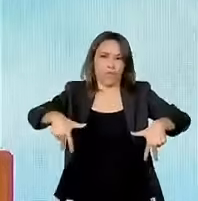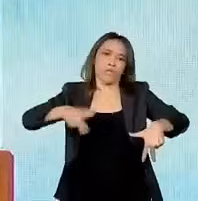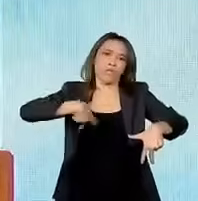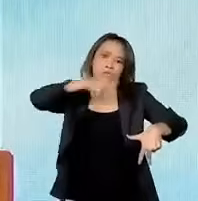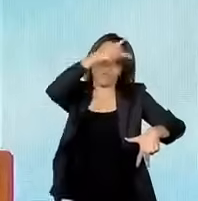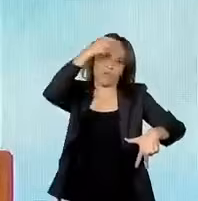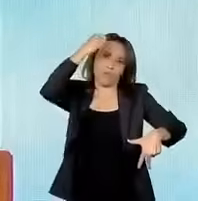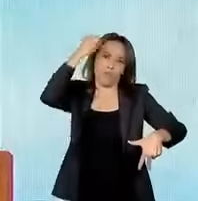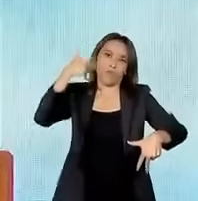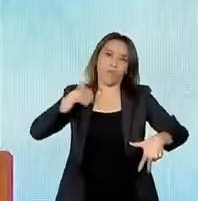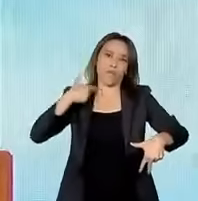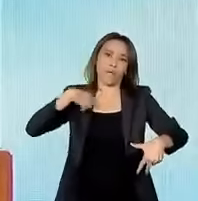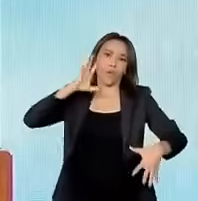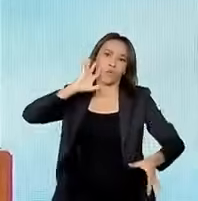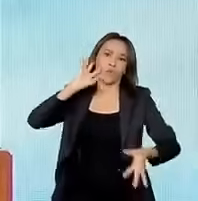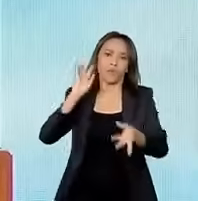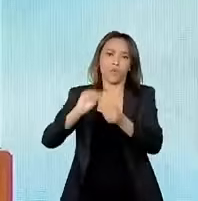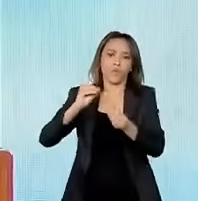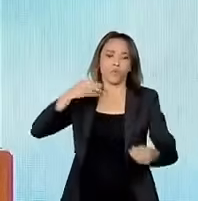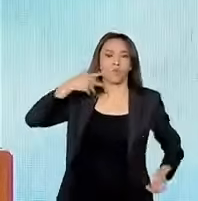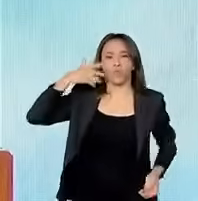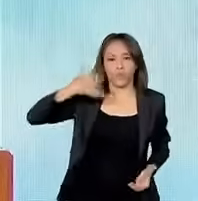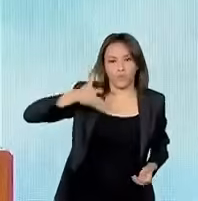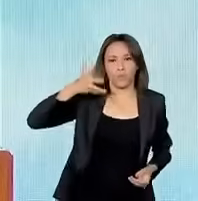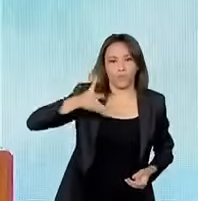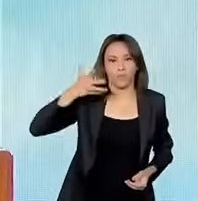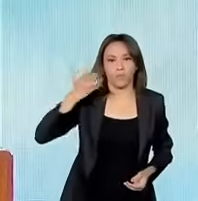eu pudesse finalizar a fala